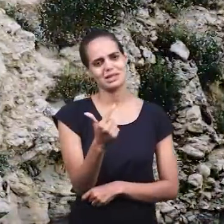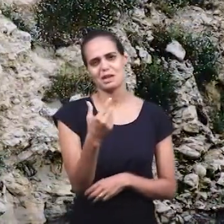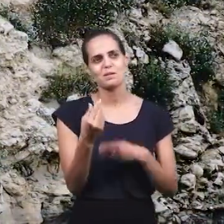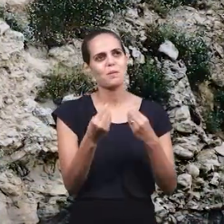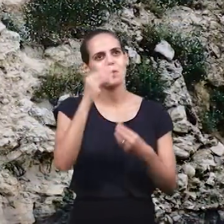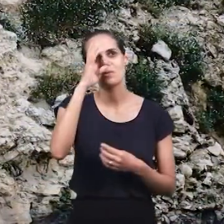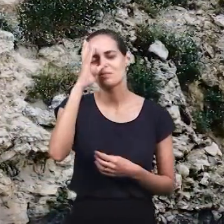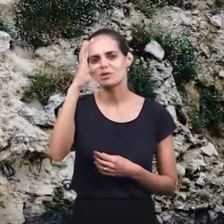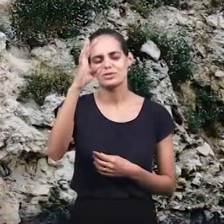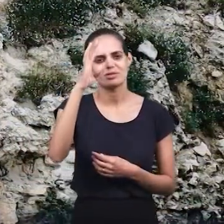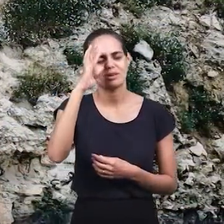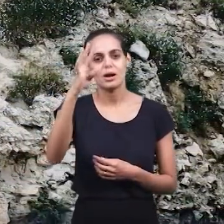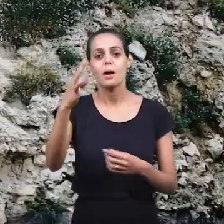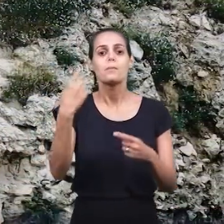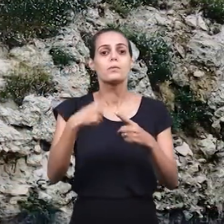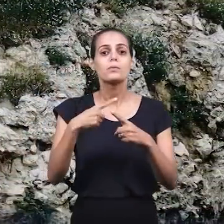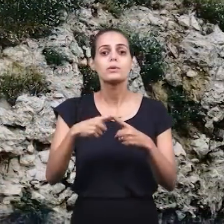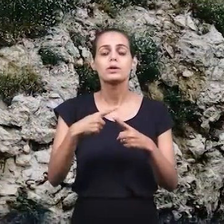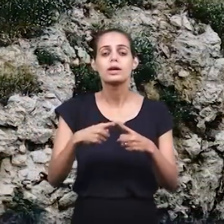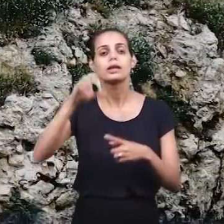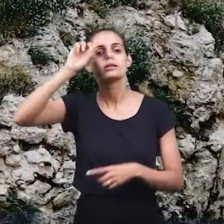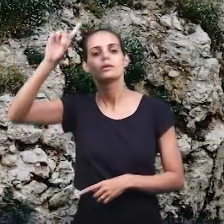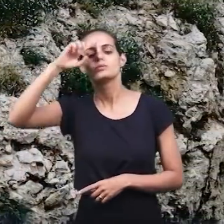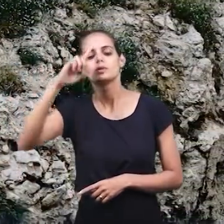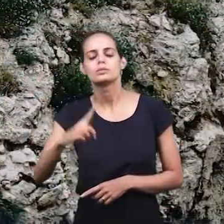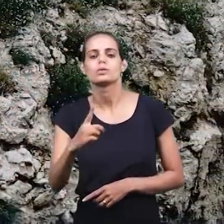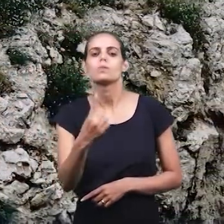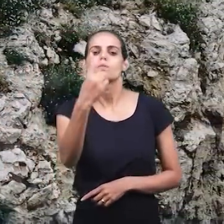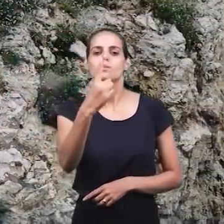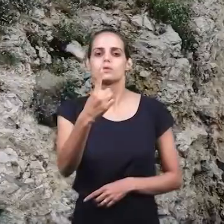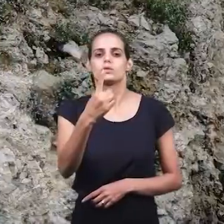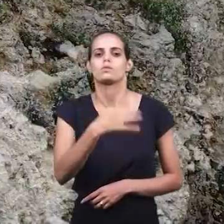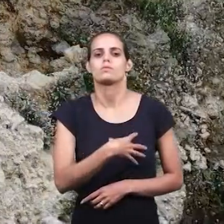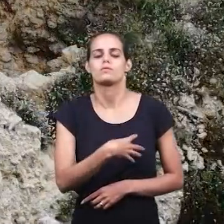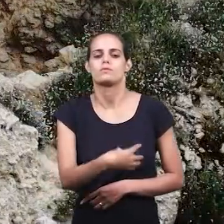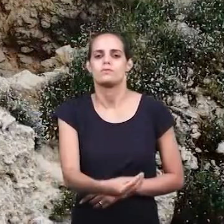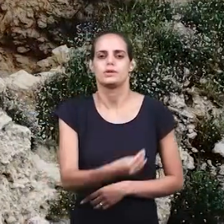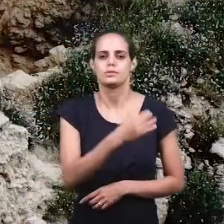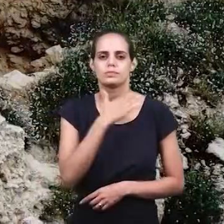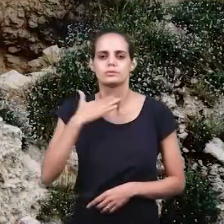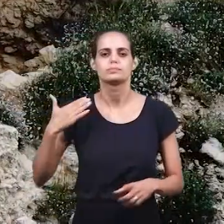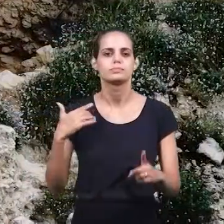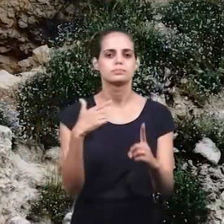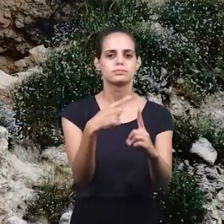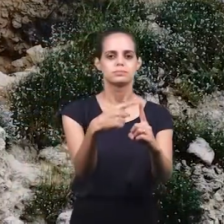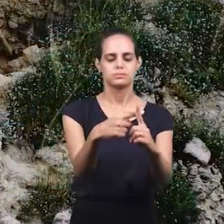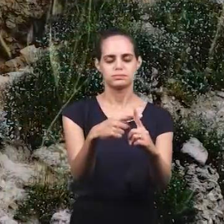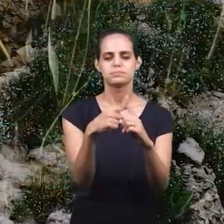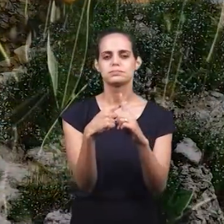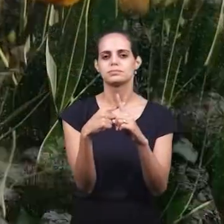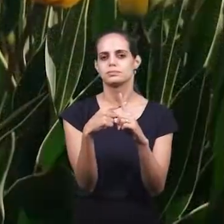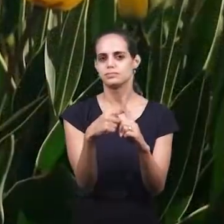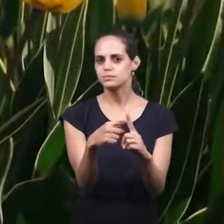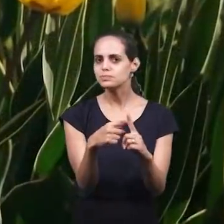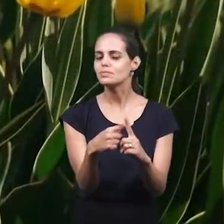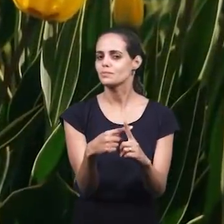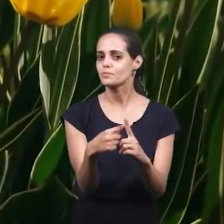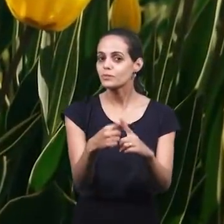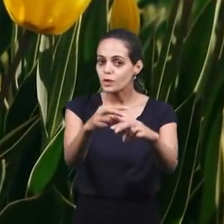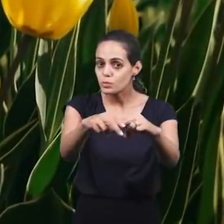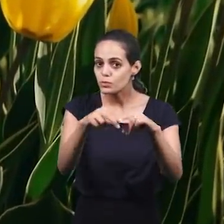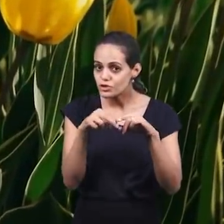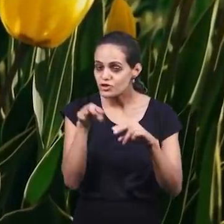imaginar. Por você eu dei meu único filho pra morrer naquela cruz, pra